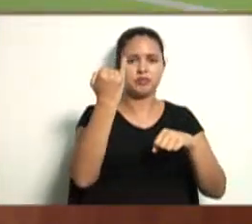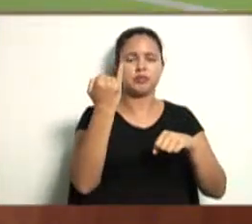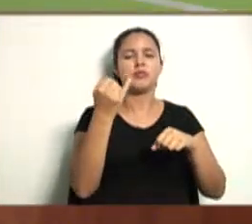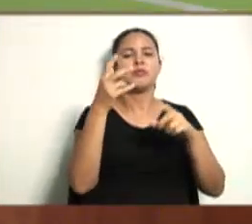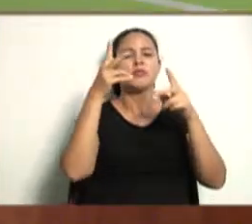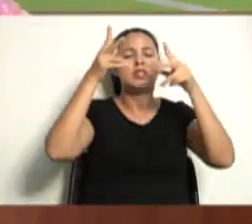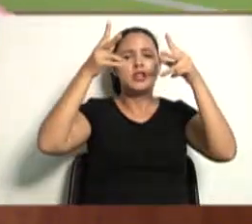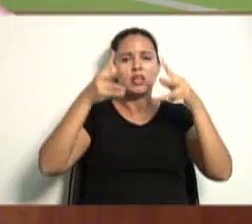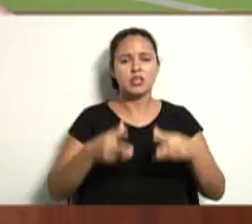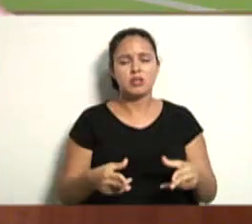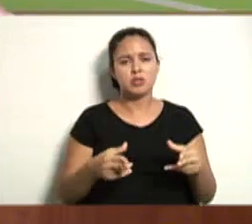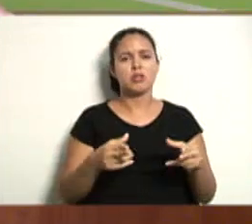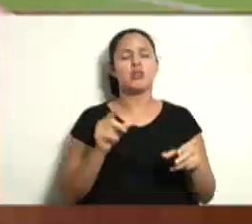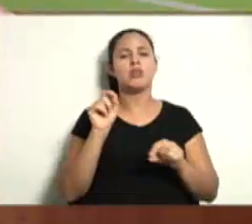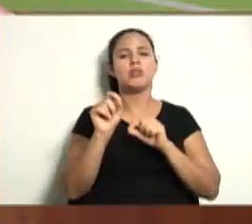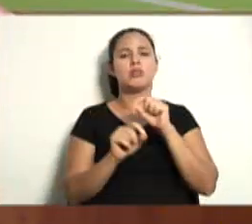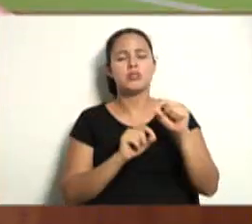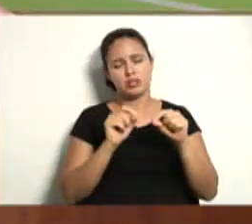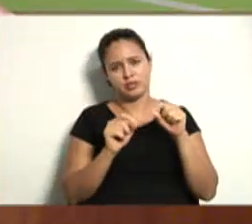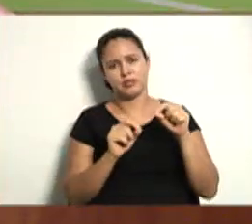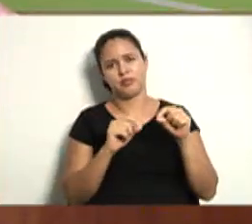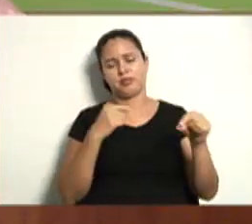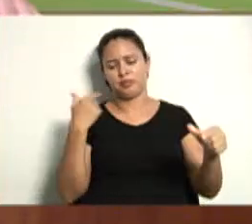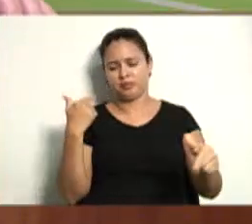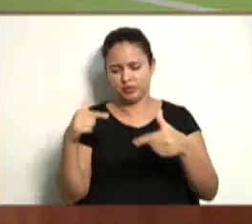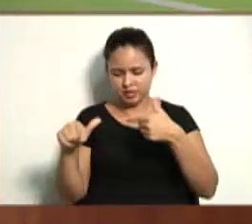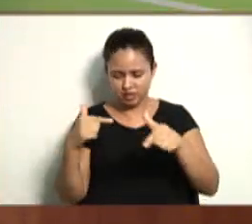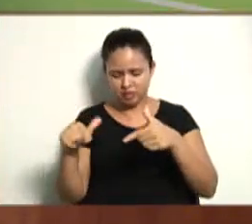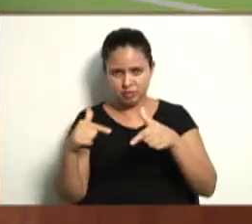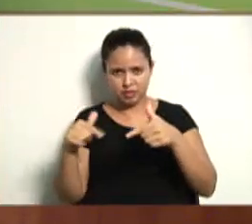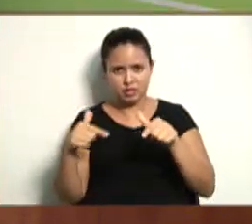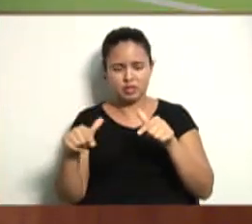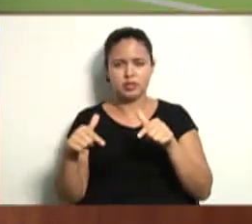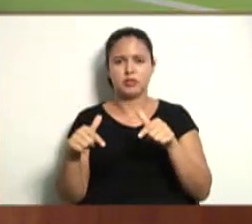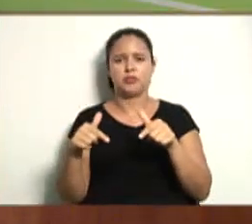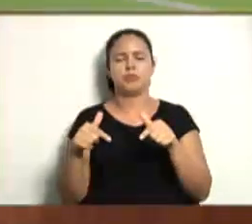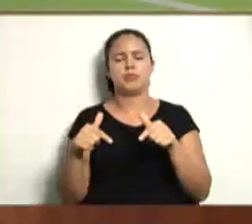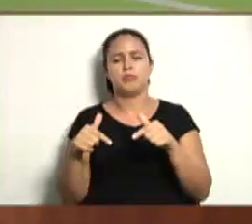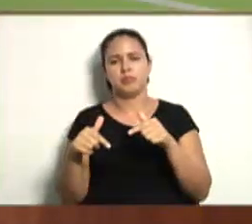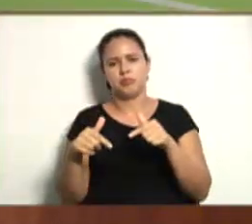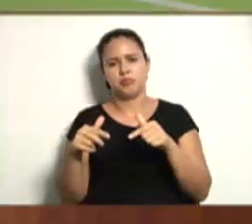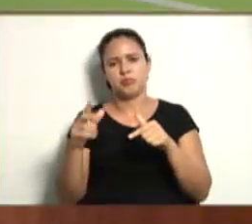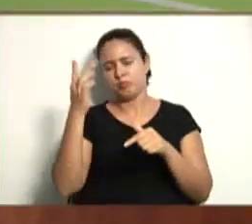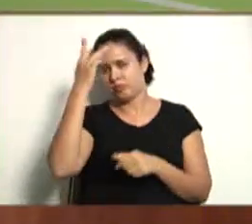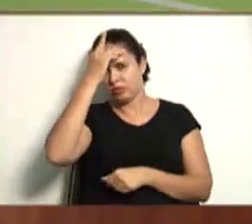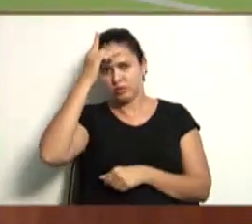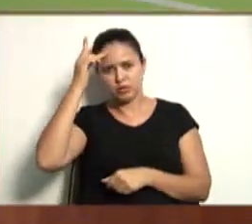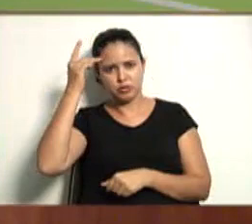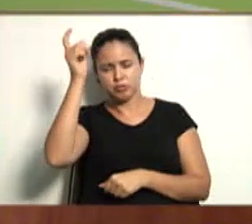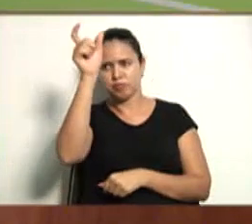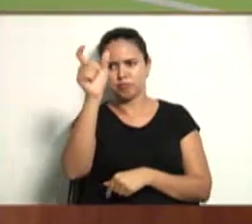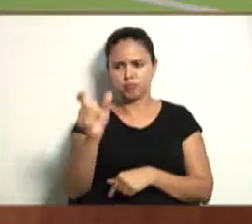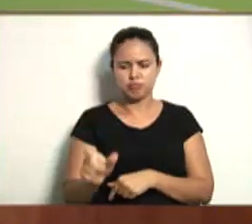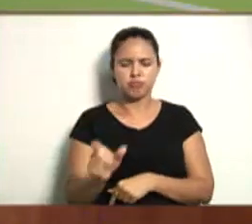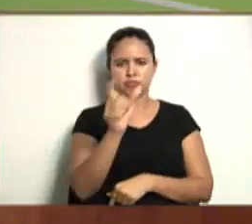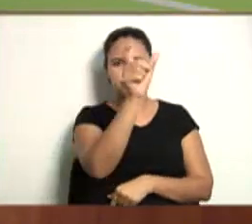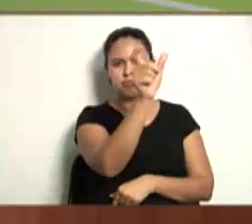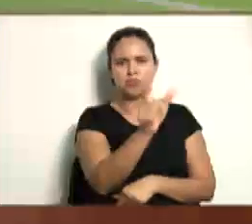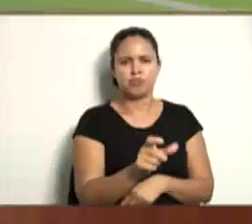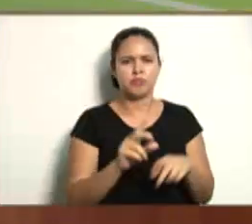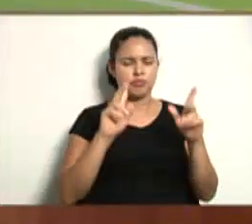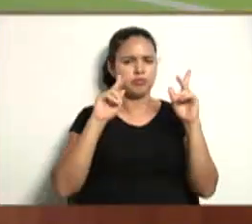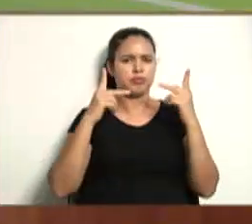mais importante é a carne. Assim também, no ser humano, pelo que nós vimos nas respostas,